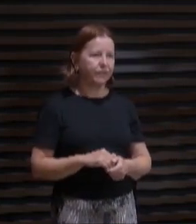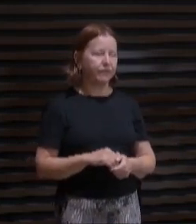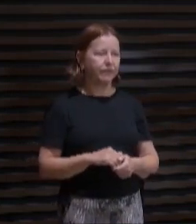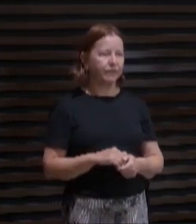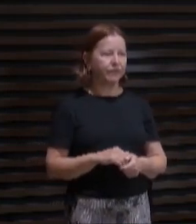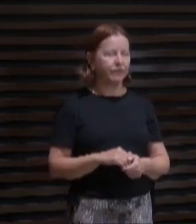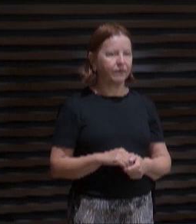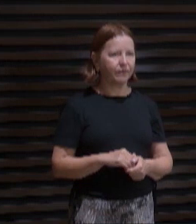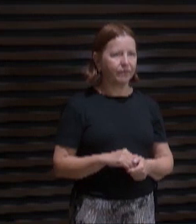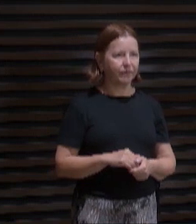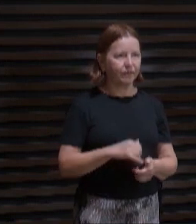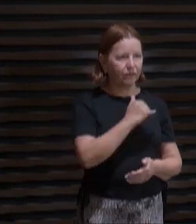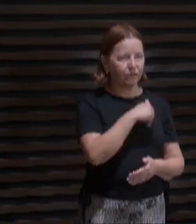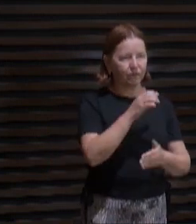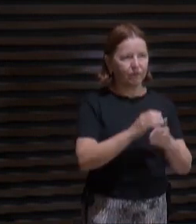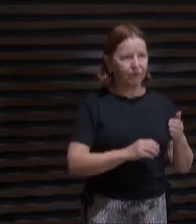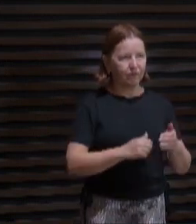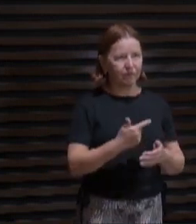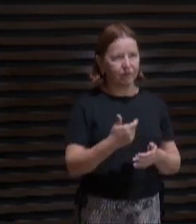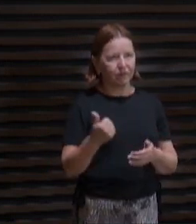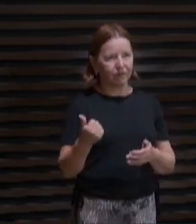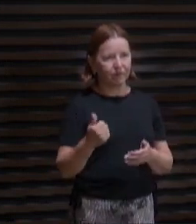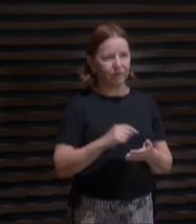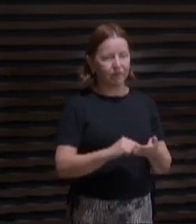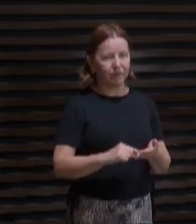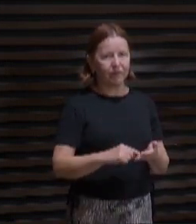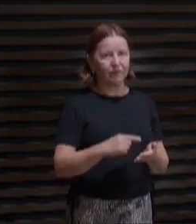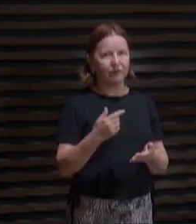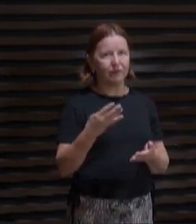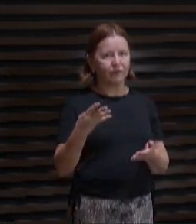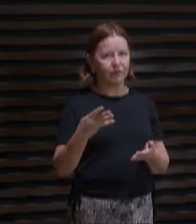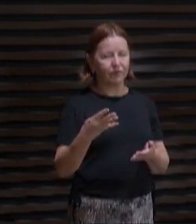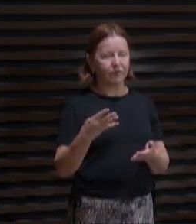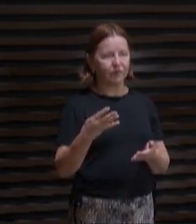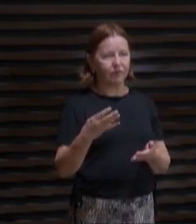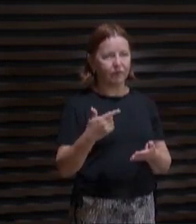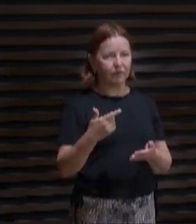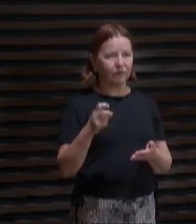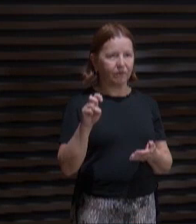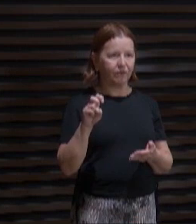João capítulo 21, 24 e 25.